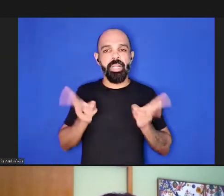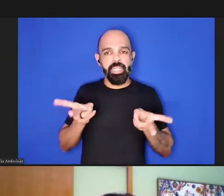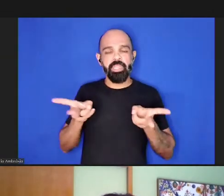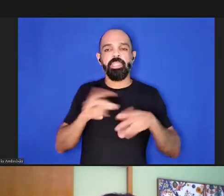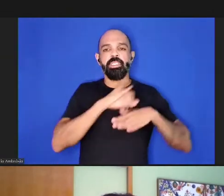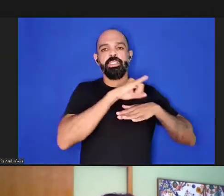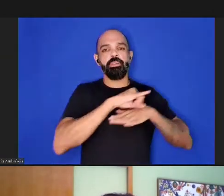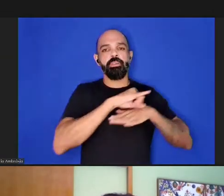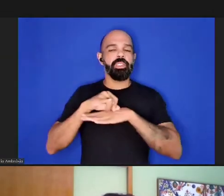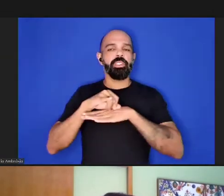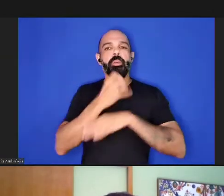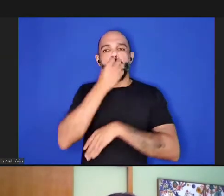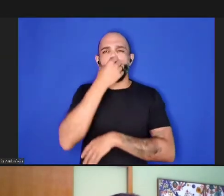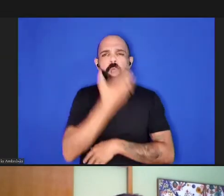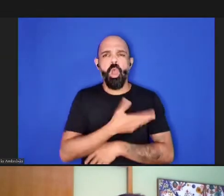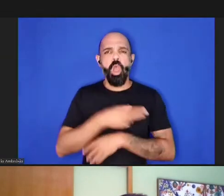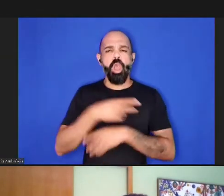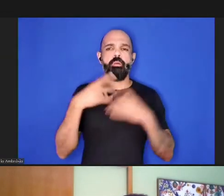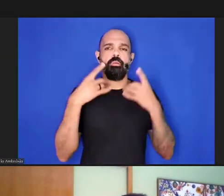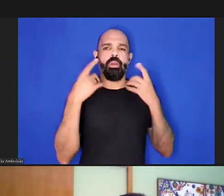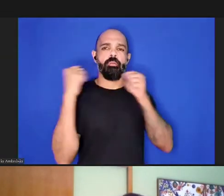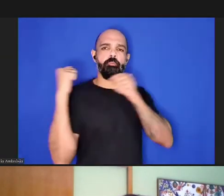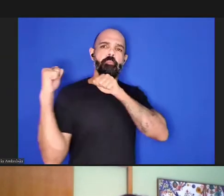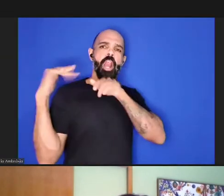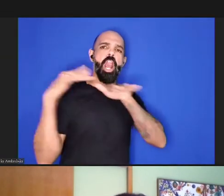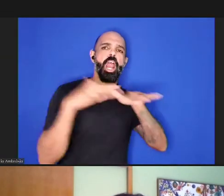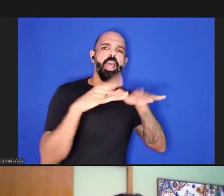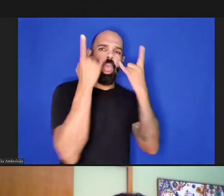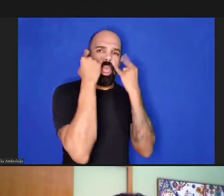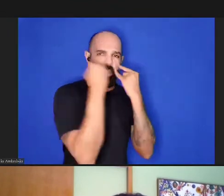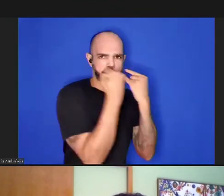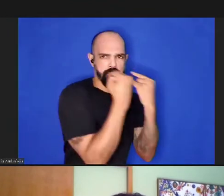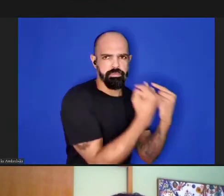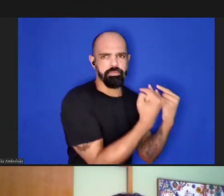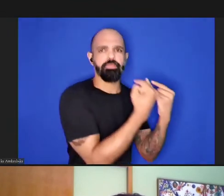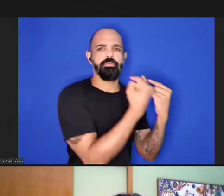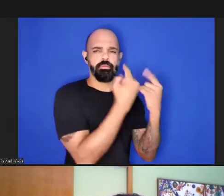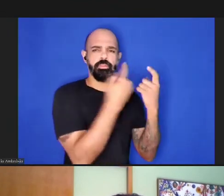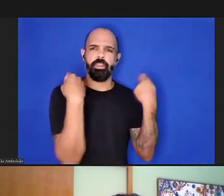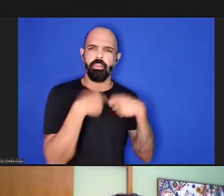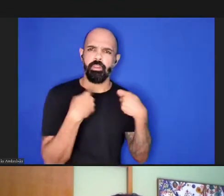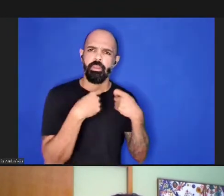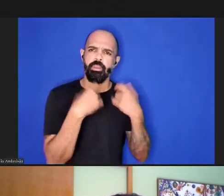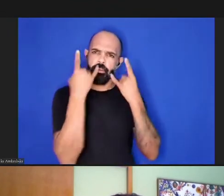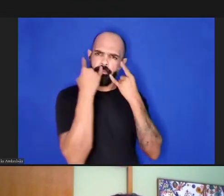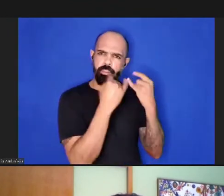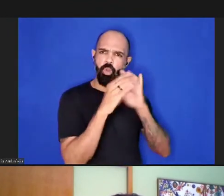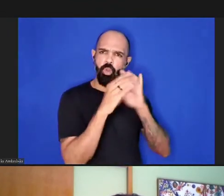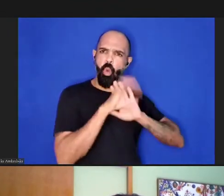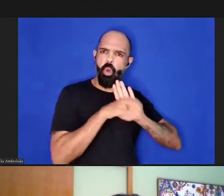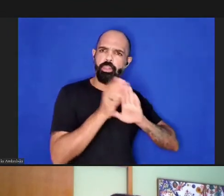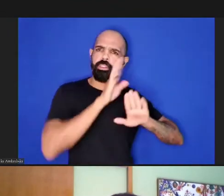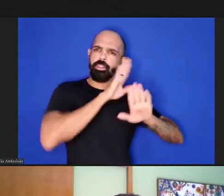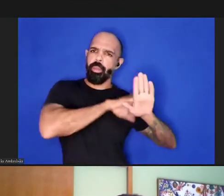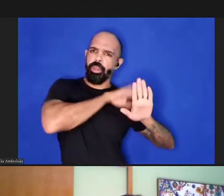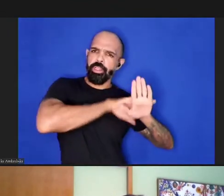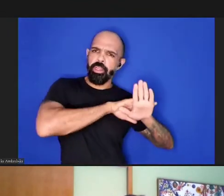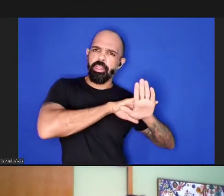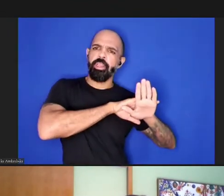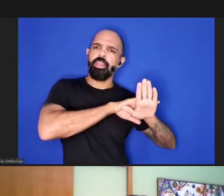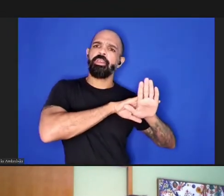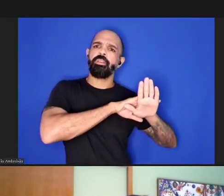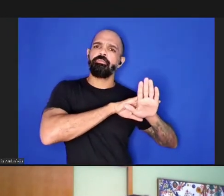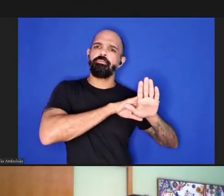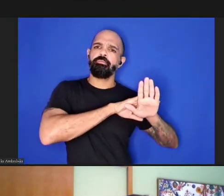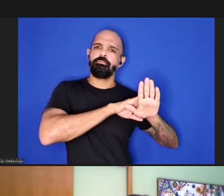boas, que sejam atrativas visualmente, que tenham um conceito por trás. E é